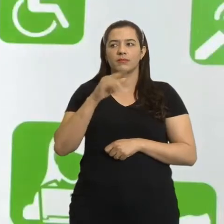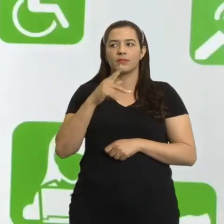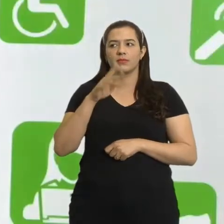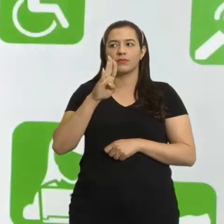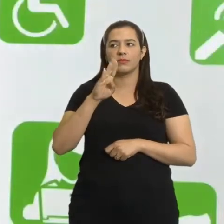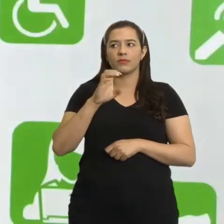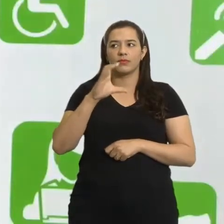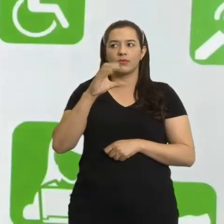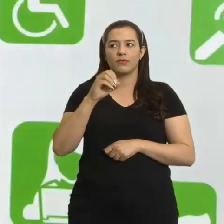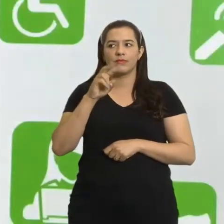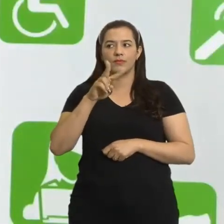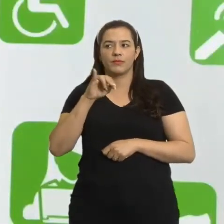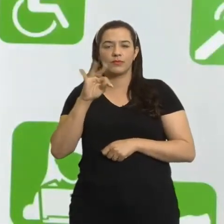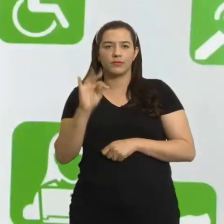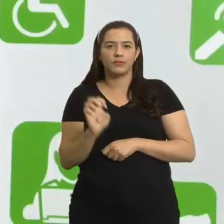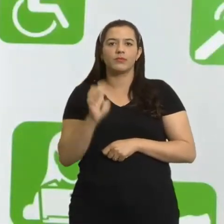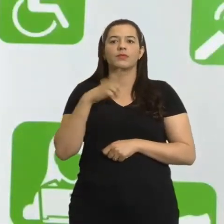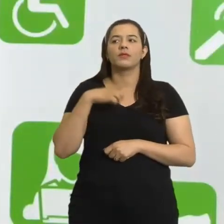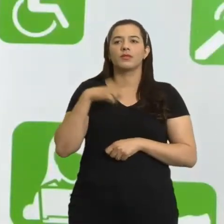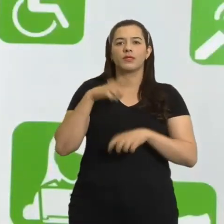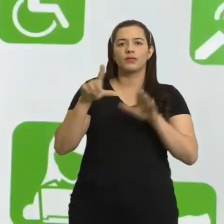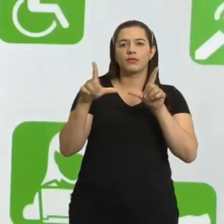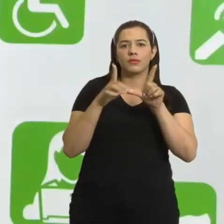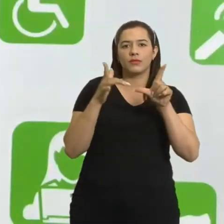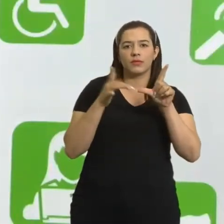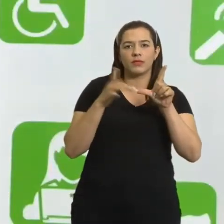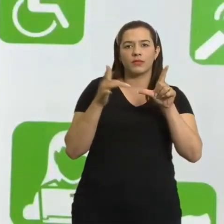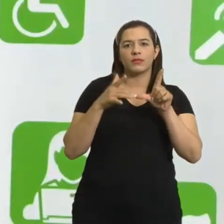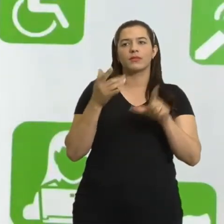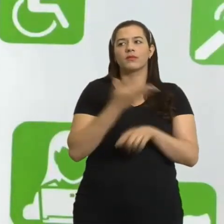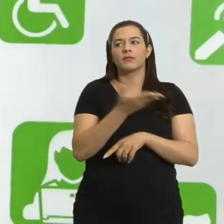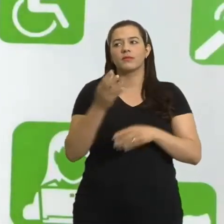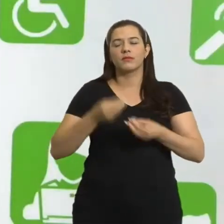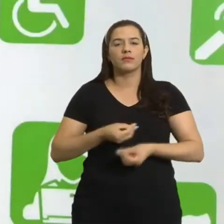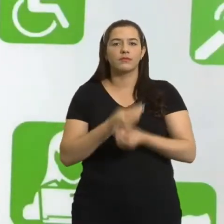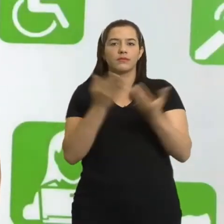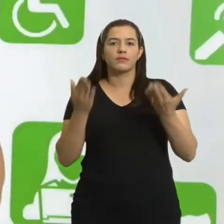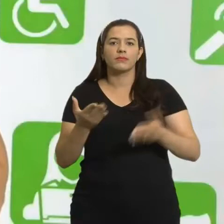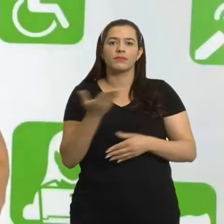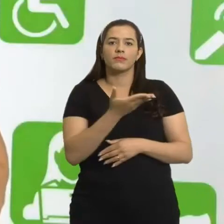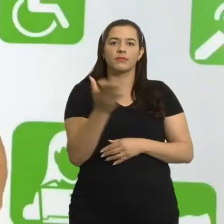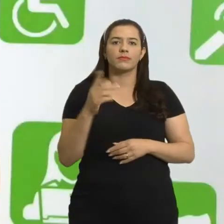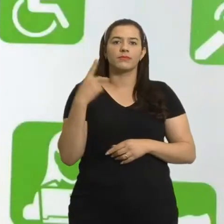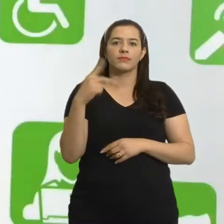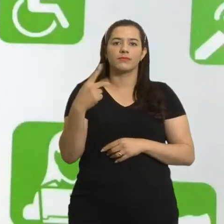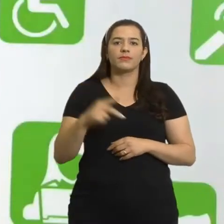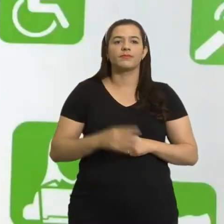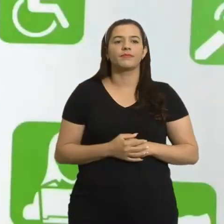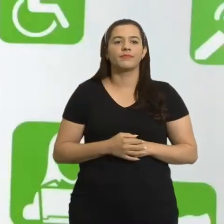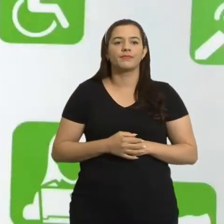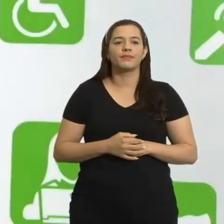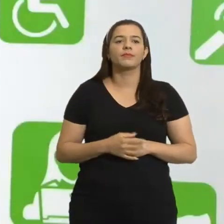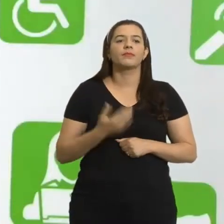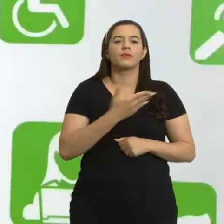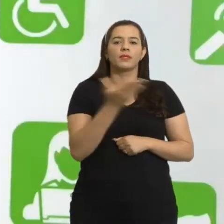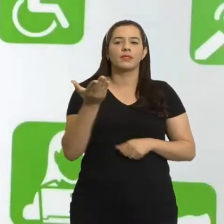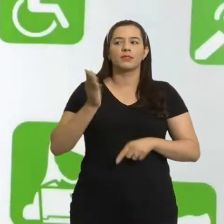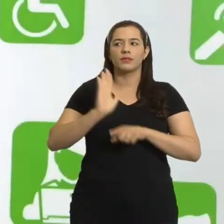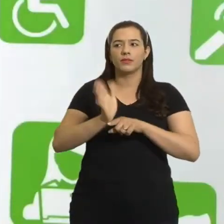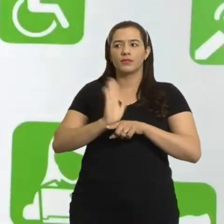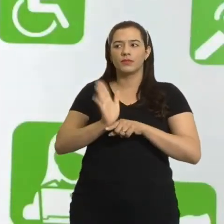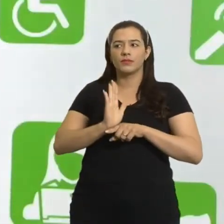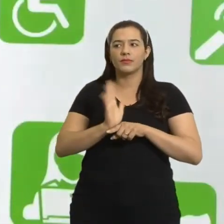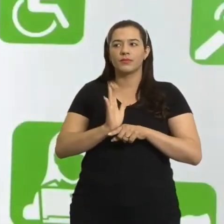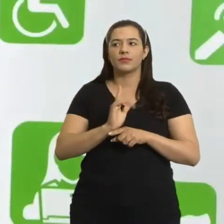Talento. O link está disponibilizado lá na sala da disciplina. Neste filme, a